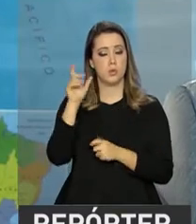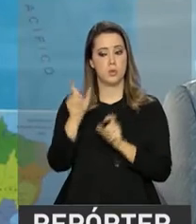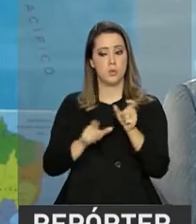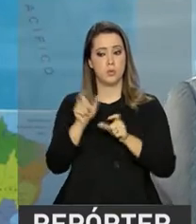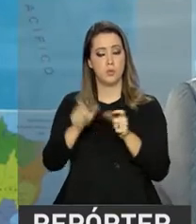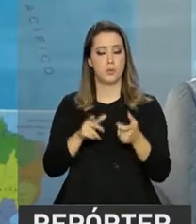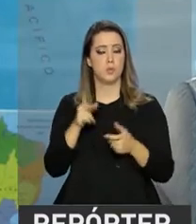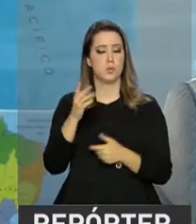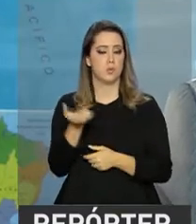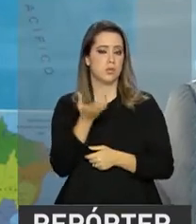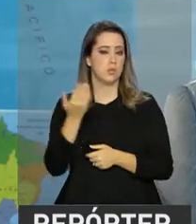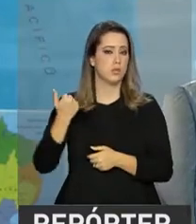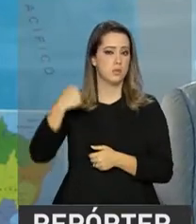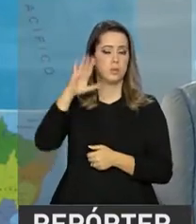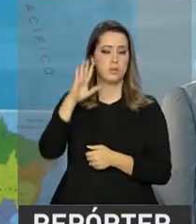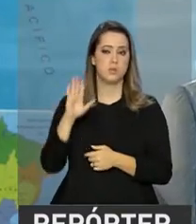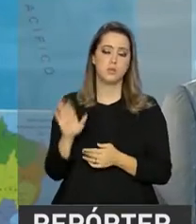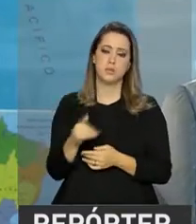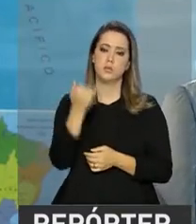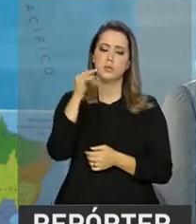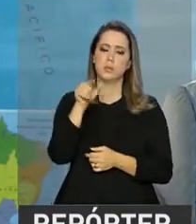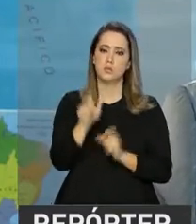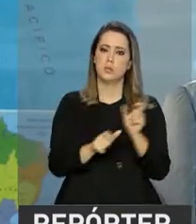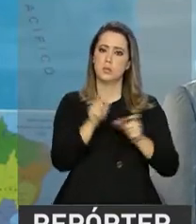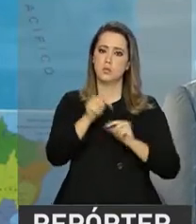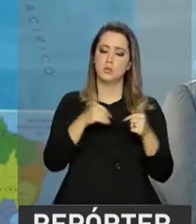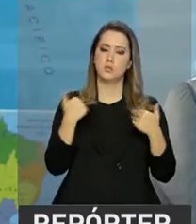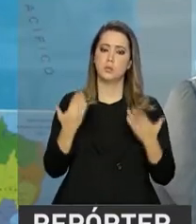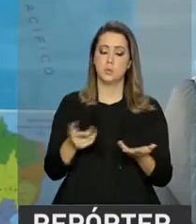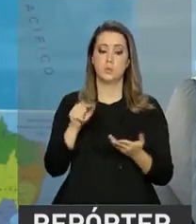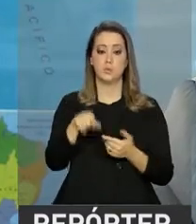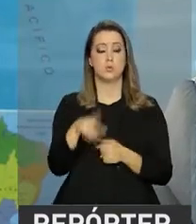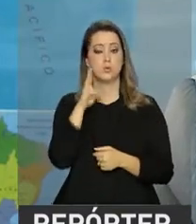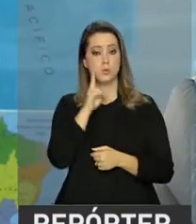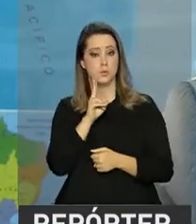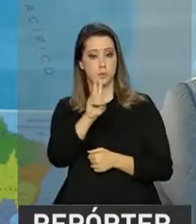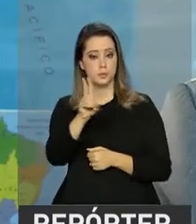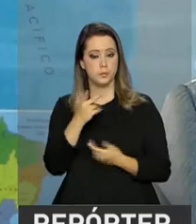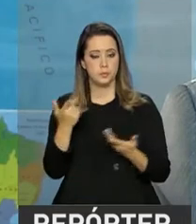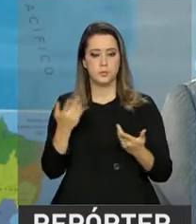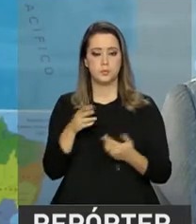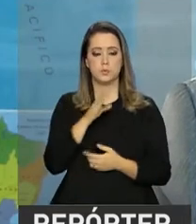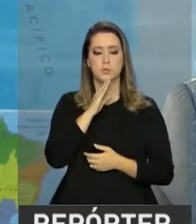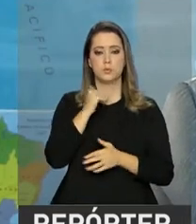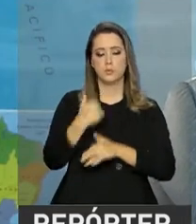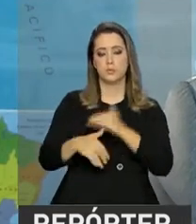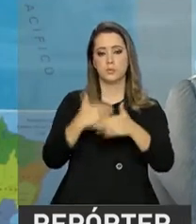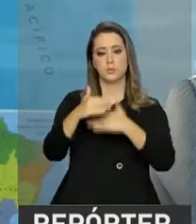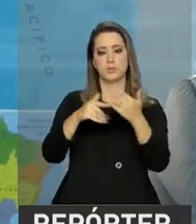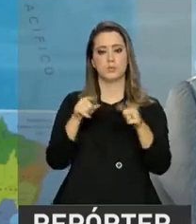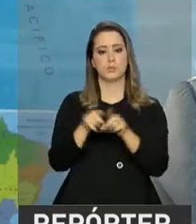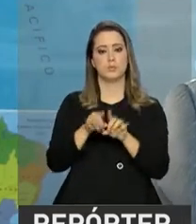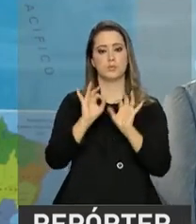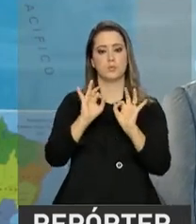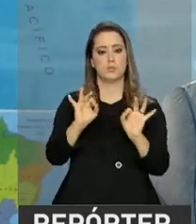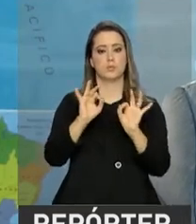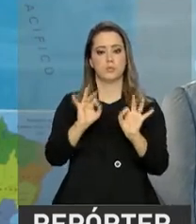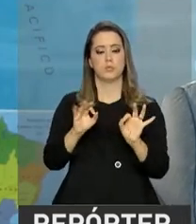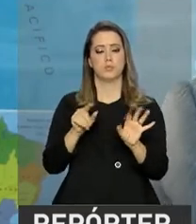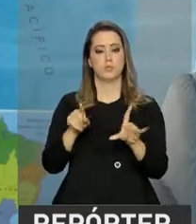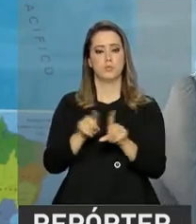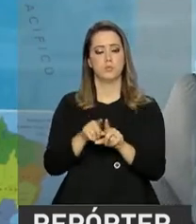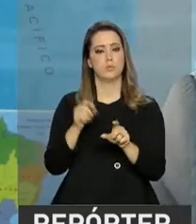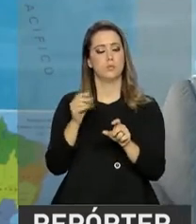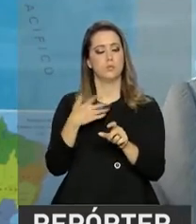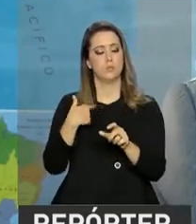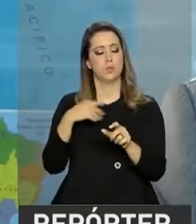e esse comportamento do trabalhador está sendo analisado justamente para a construção de conhecimento pra efetivação de de